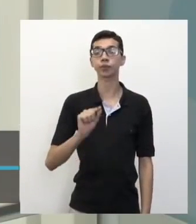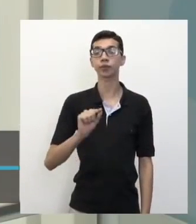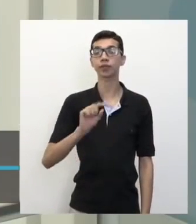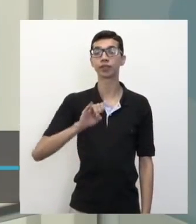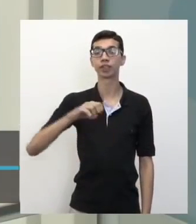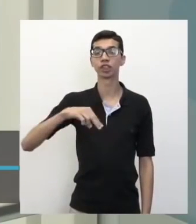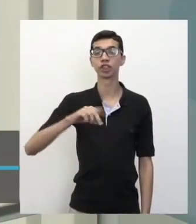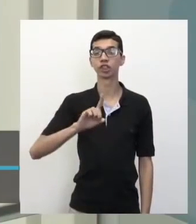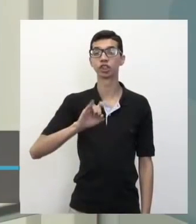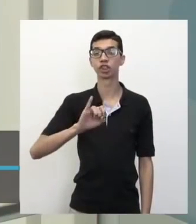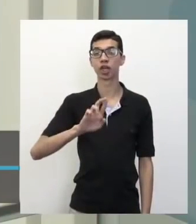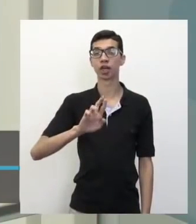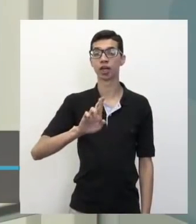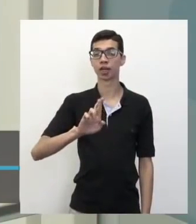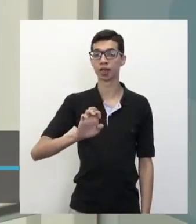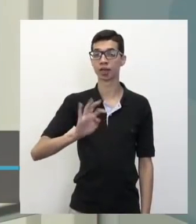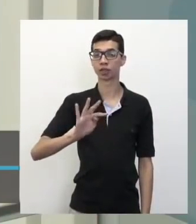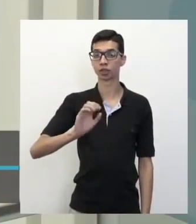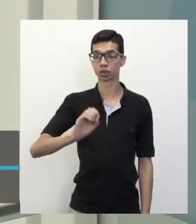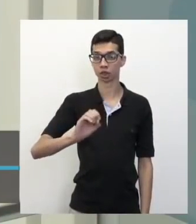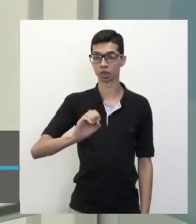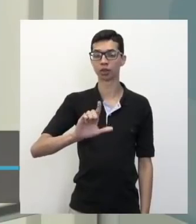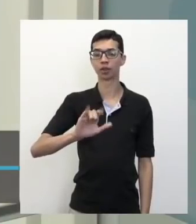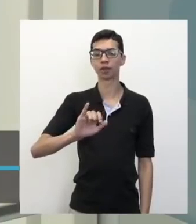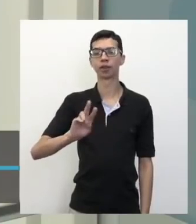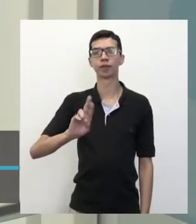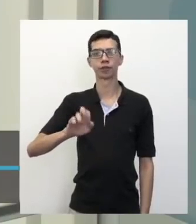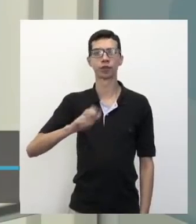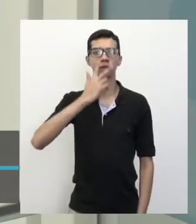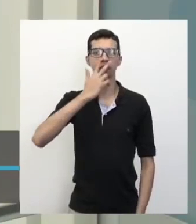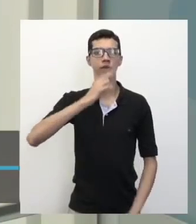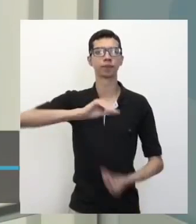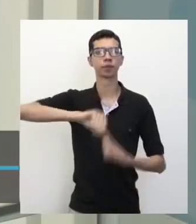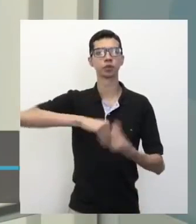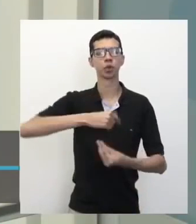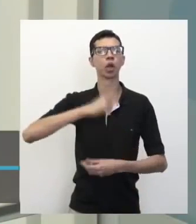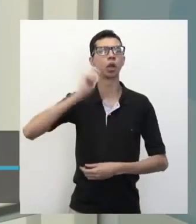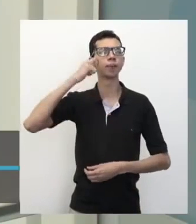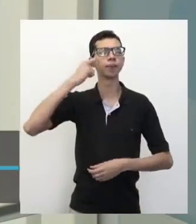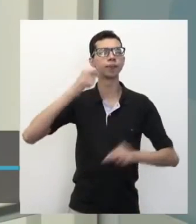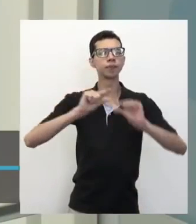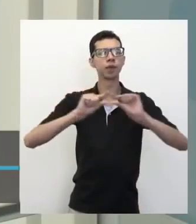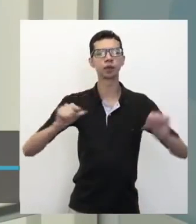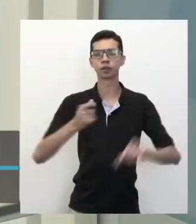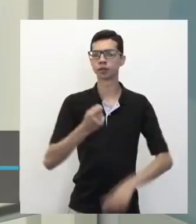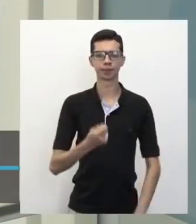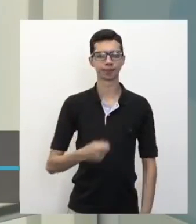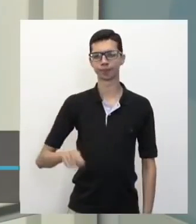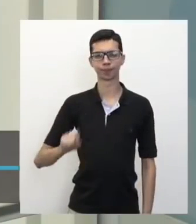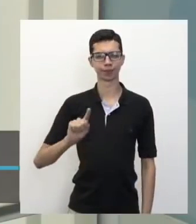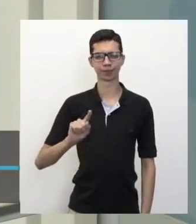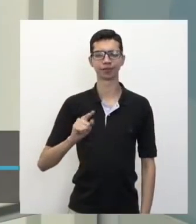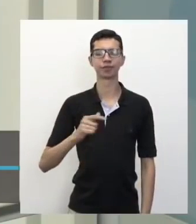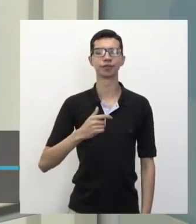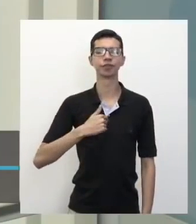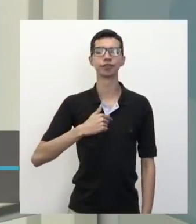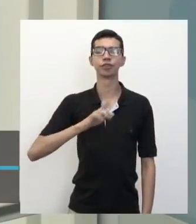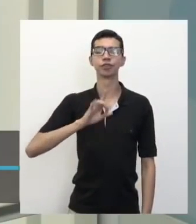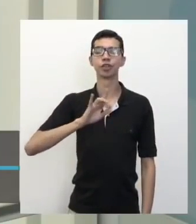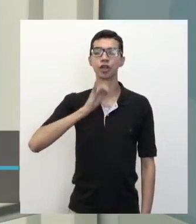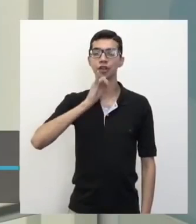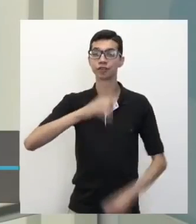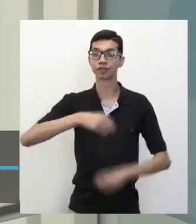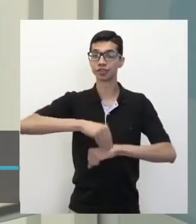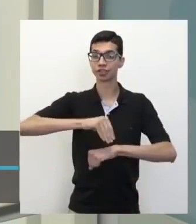quando há essa mistura, né? Eu coloquei em negrito, mas na verdade nem precisaria, eu facilitei, né? Até para a